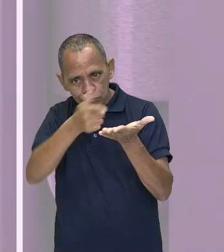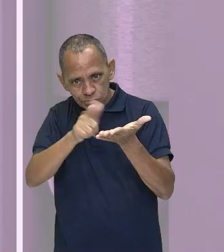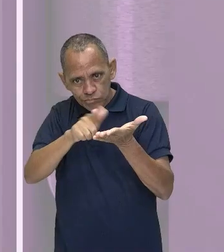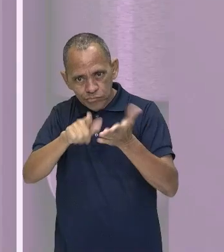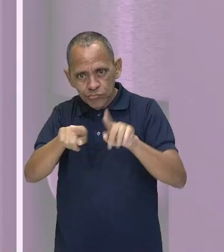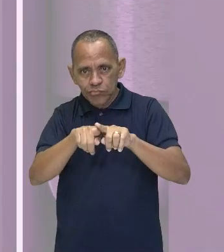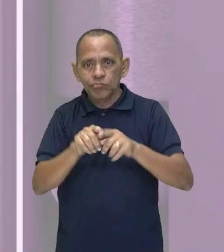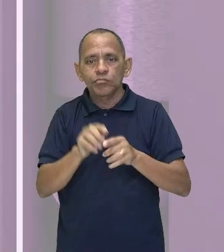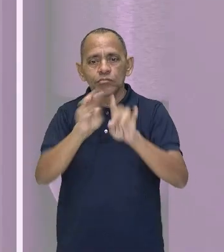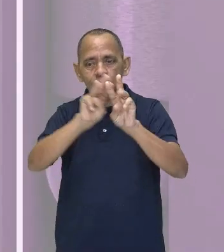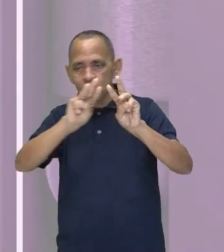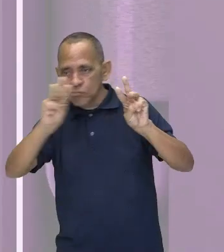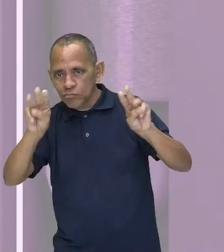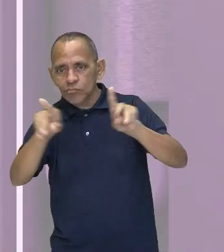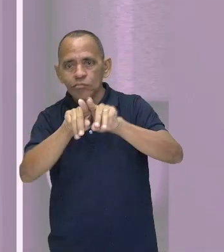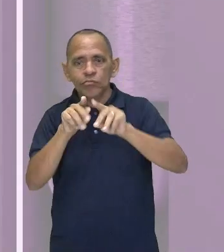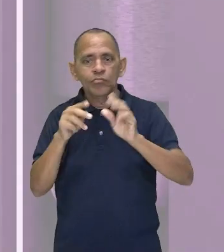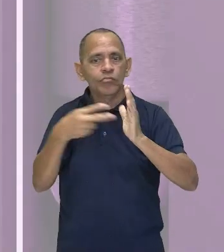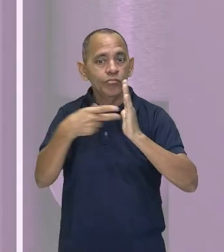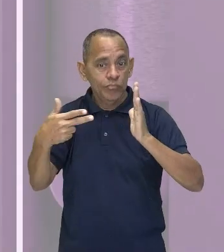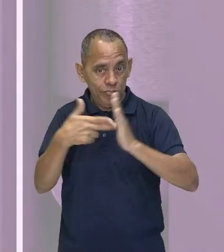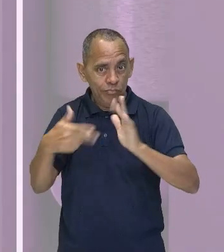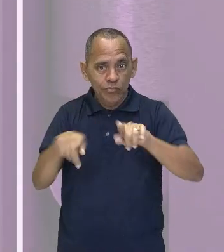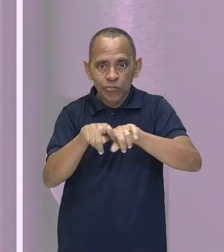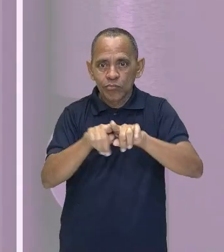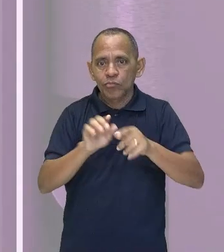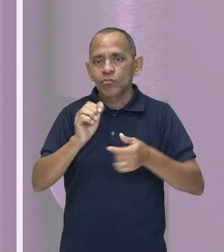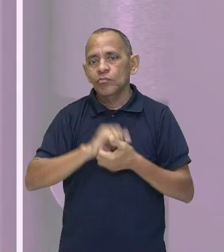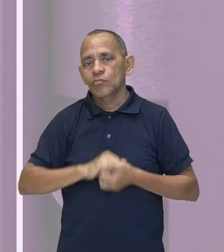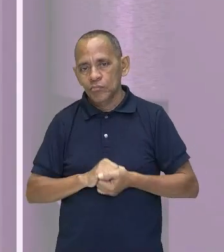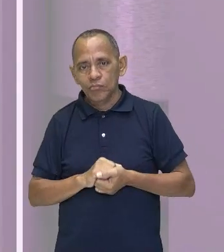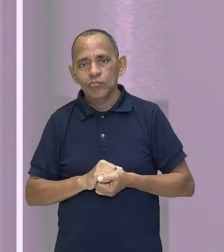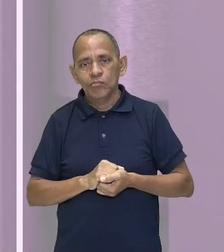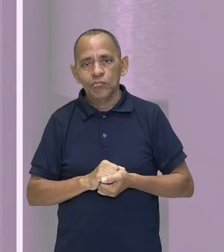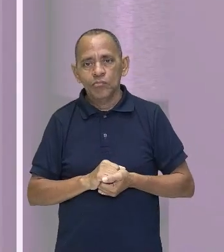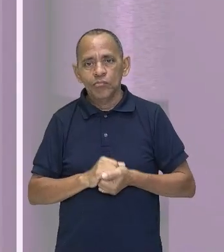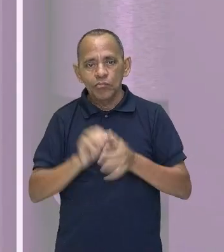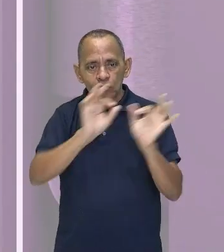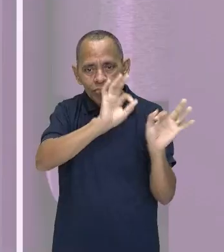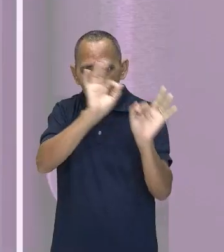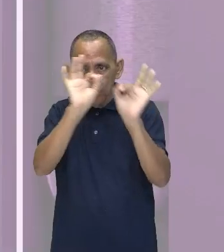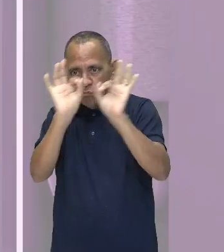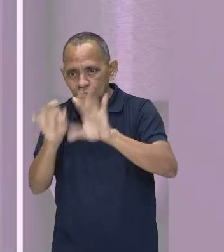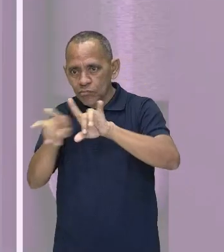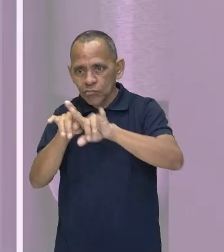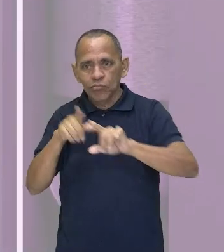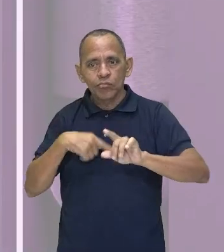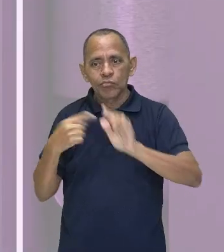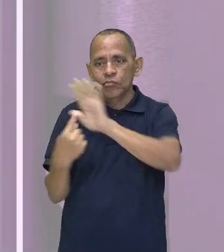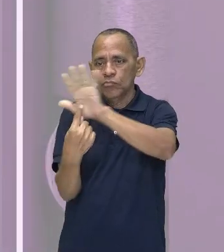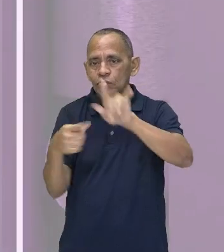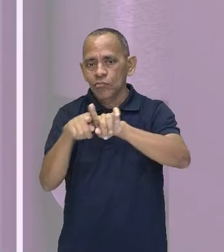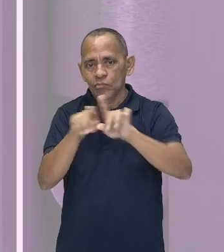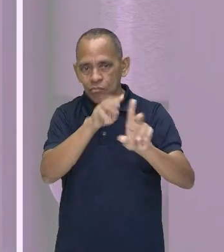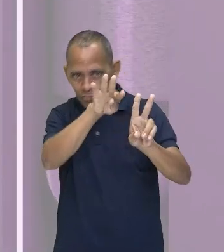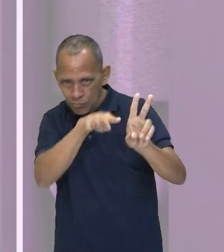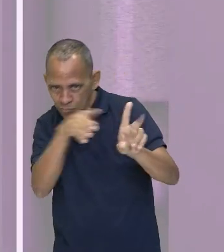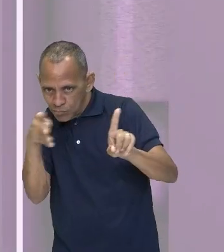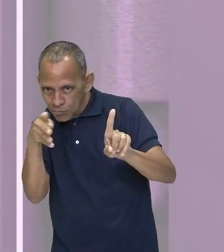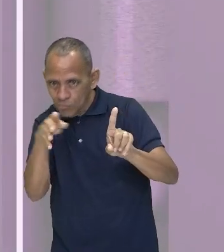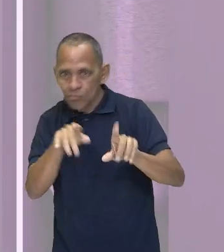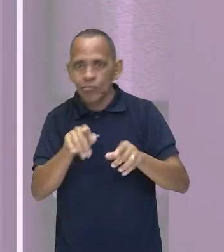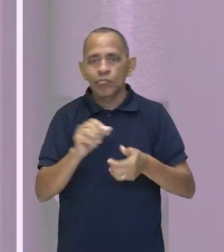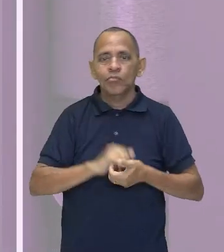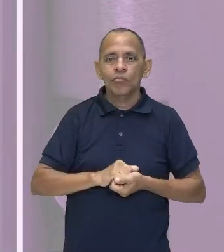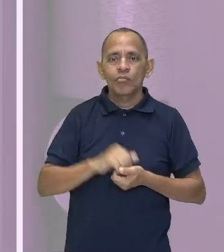de notícias, ou mesmo pela televisão assistir um noticiário, e é apresentado uma tabela, esses nomes